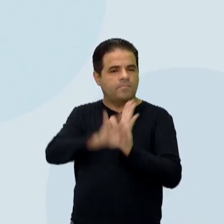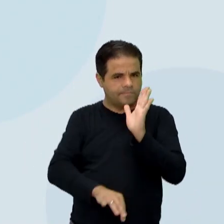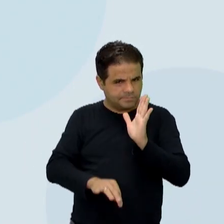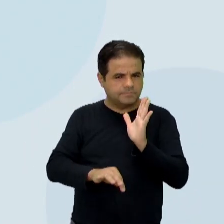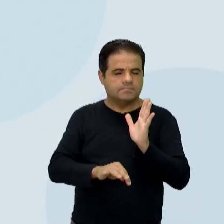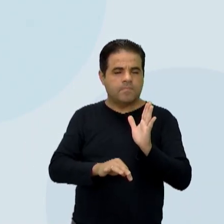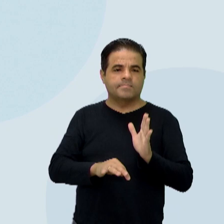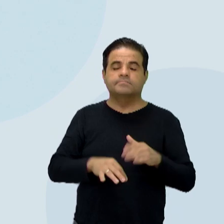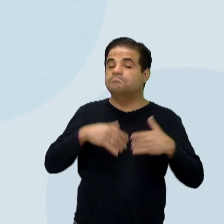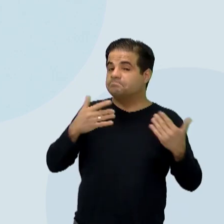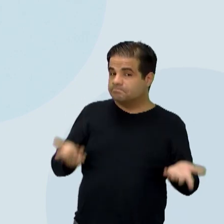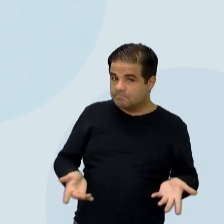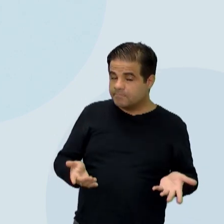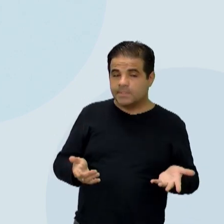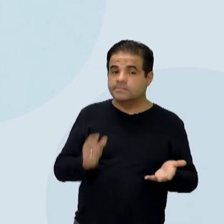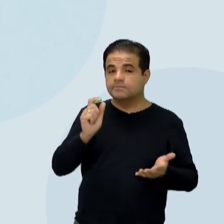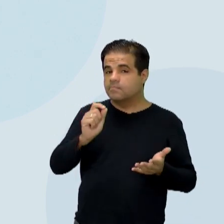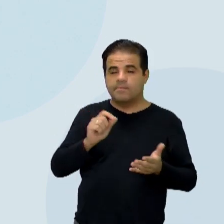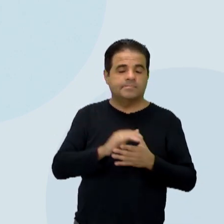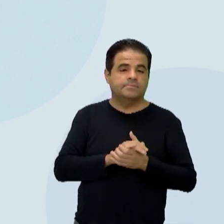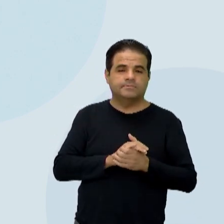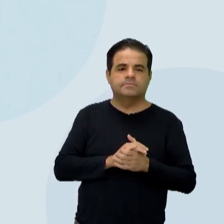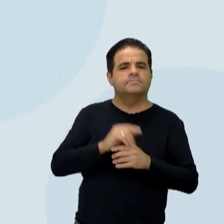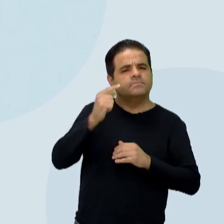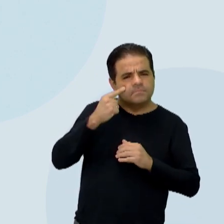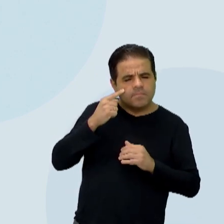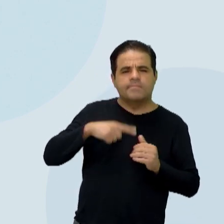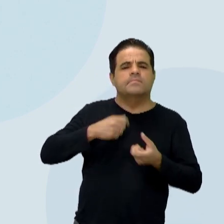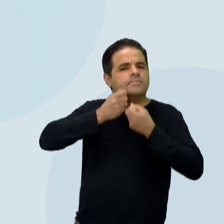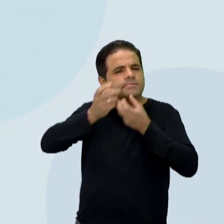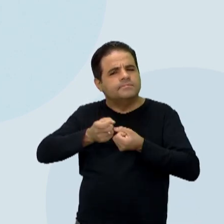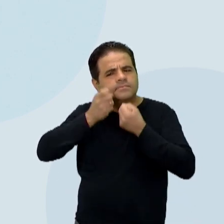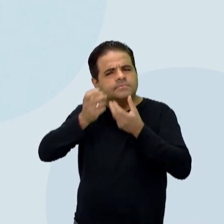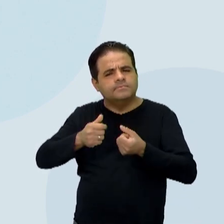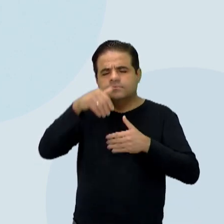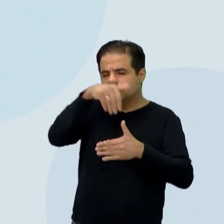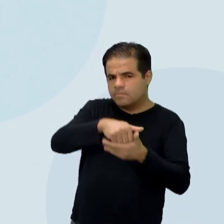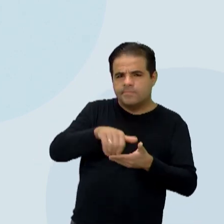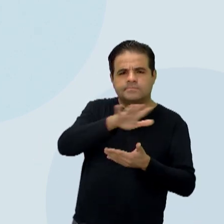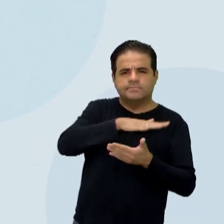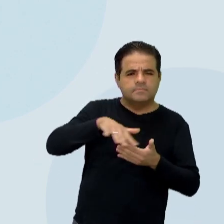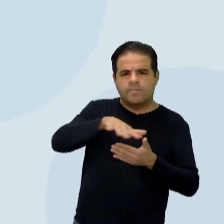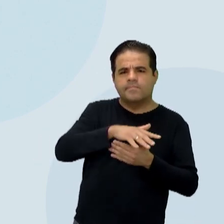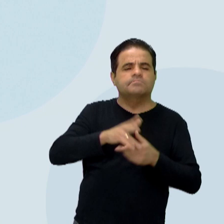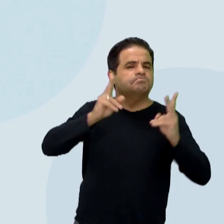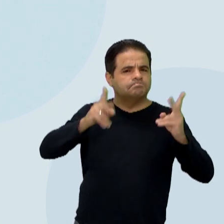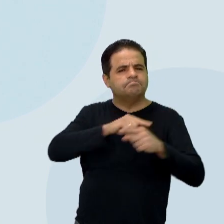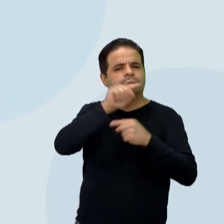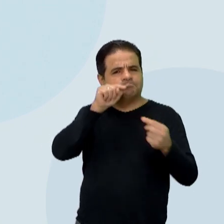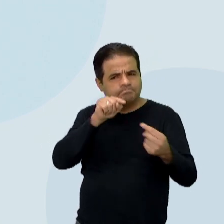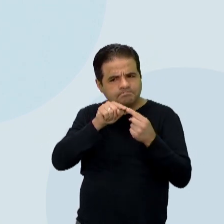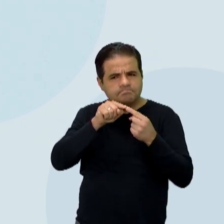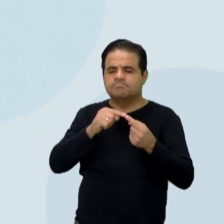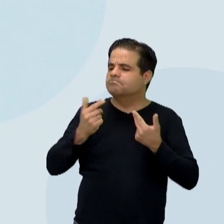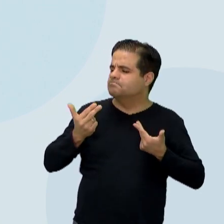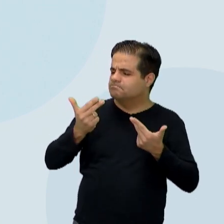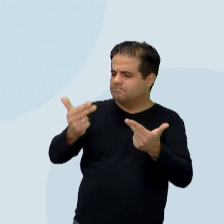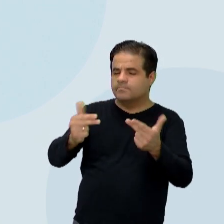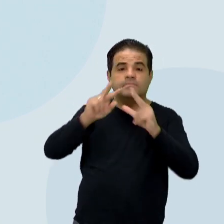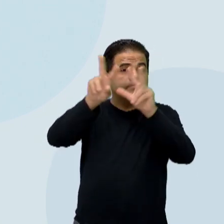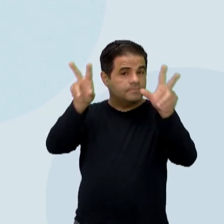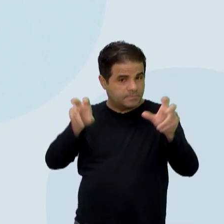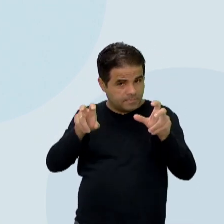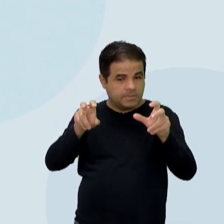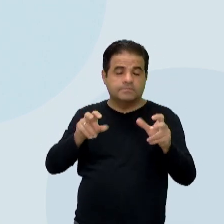um texto. Que seria isso? Seria o seguinte, você vai ter muita informação dentro do texto sobre o mesmo objeto ali, o mesmo assunto.